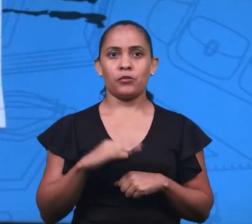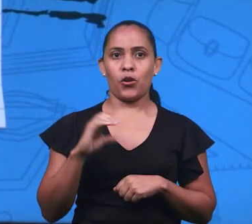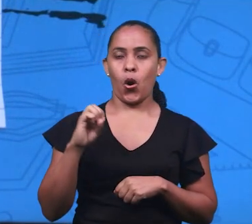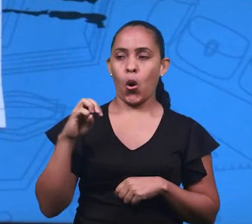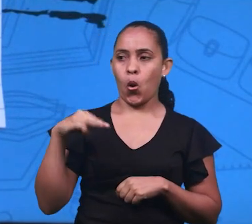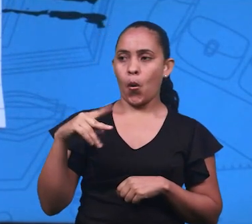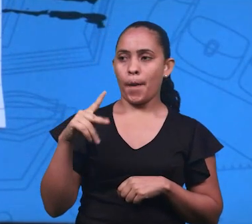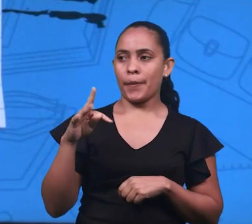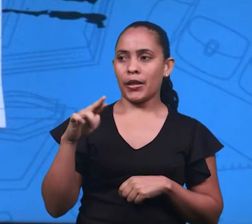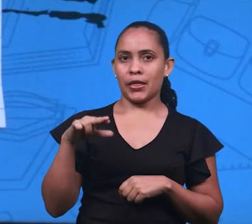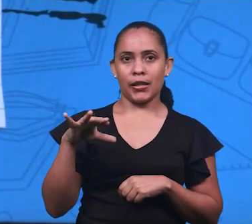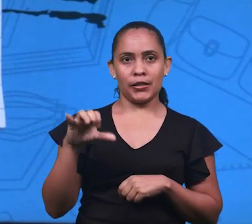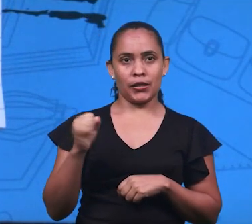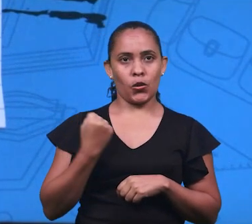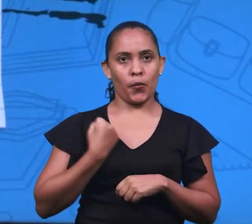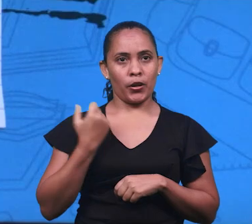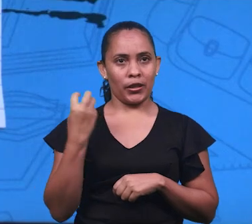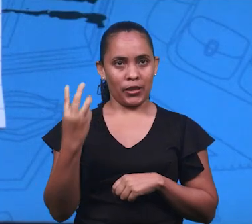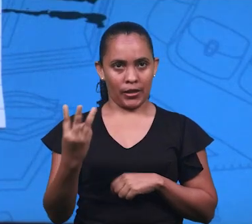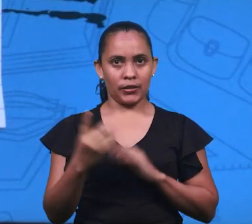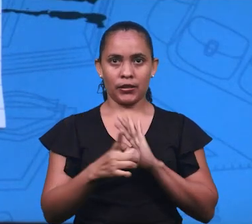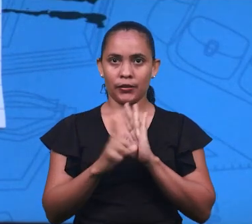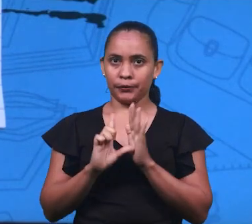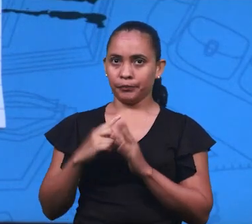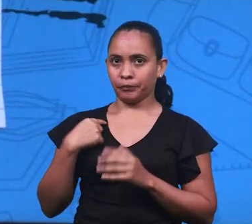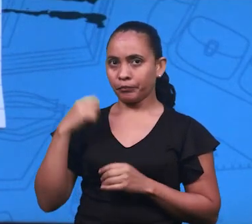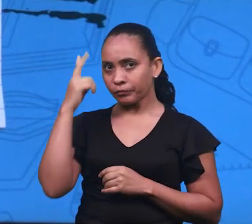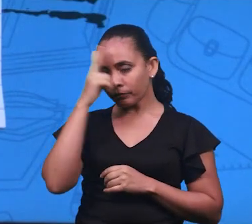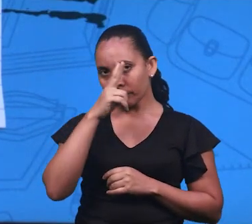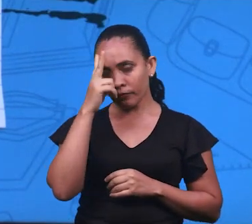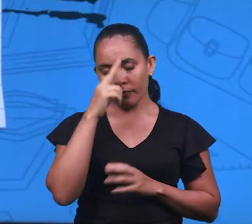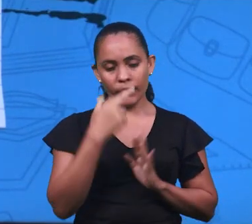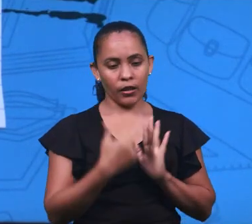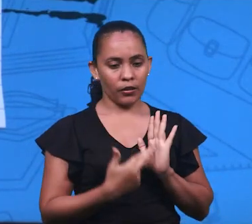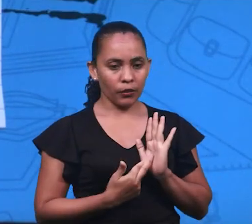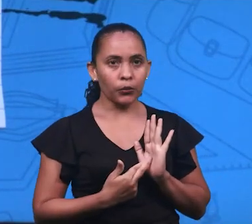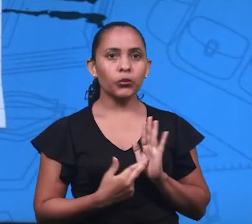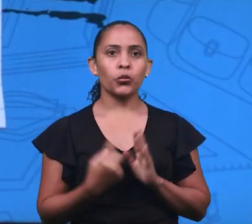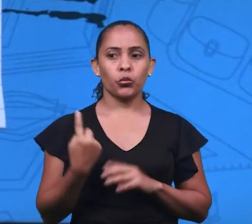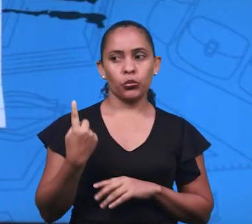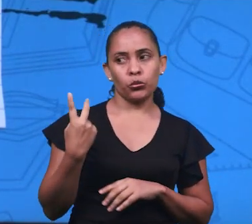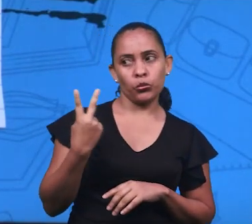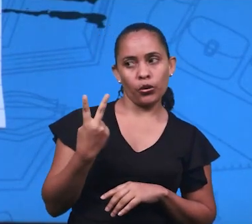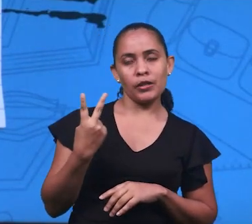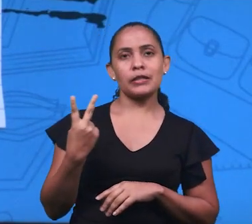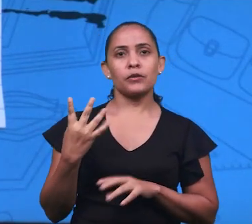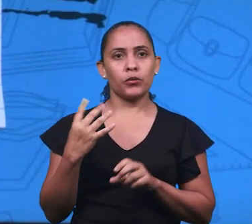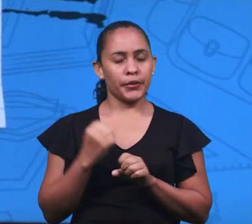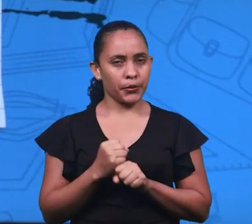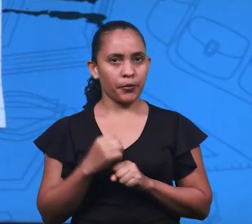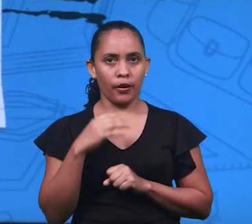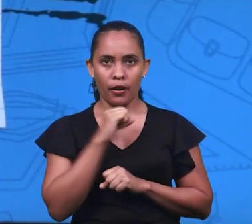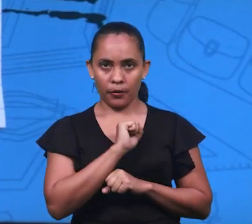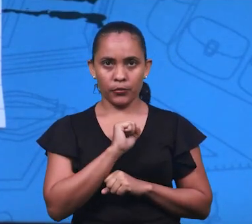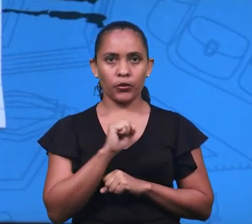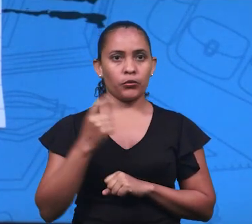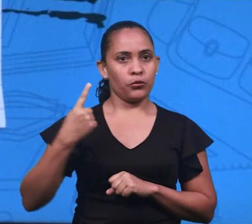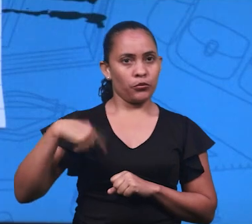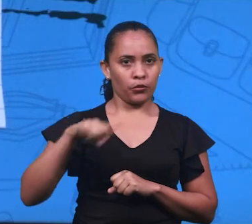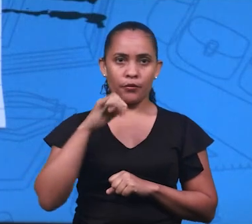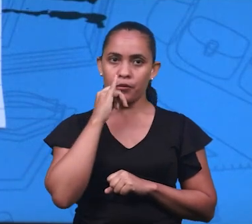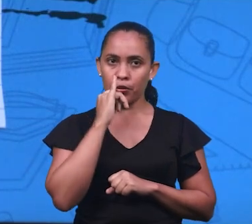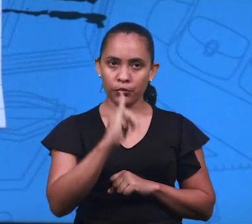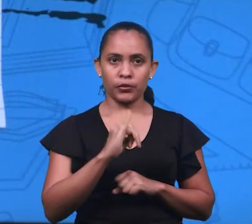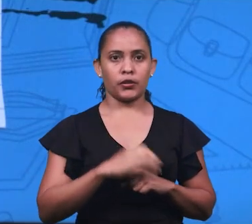3. Antes, nós vamos relembrar alguns aspectos da competência 1 e da competência 2, porque, conforme já dito